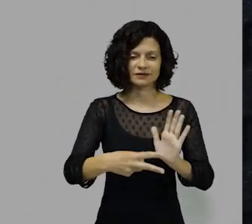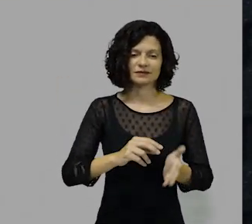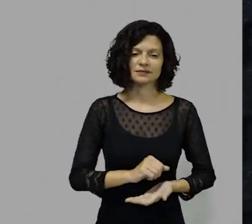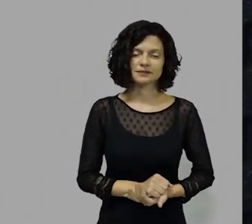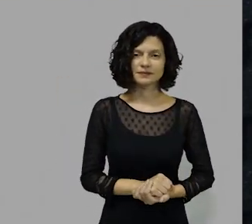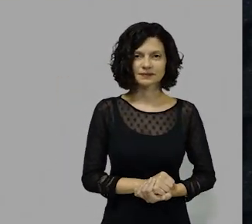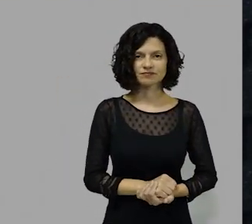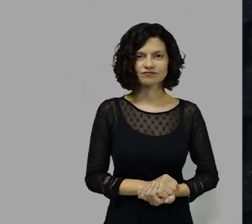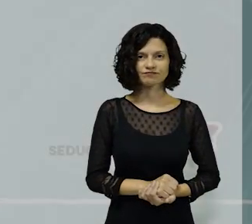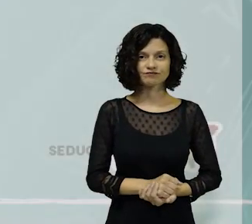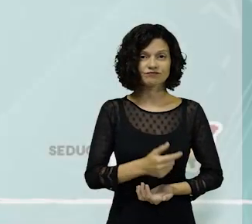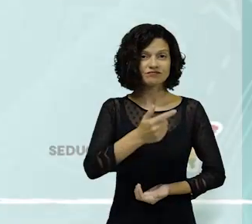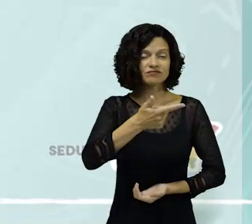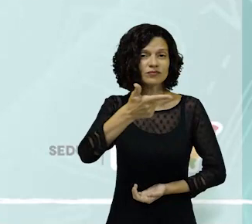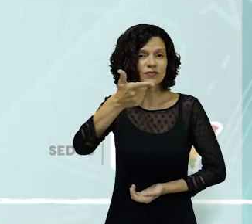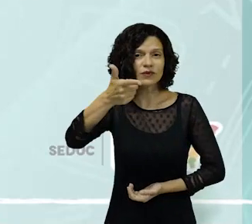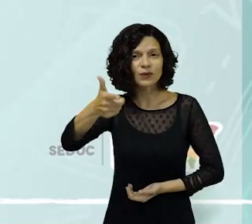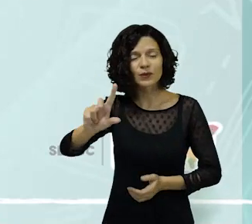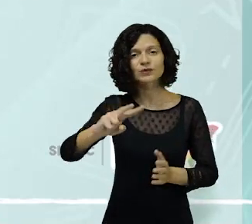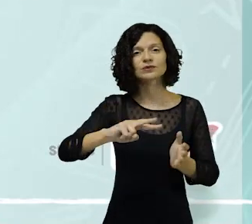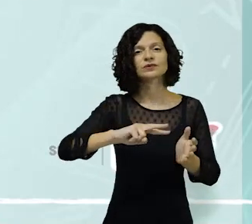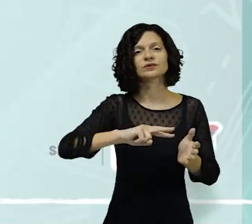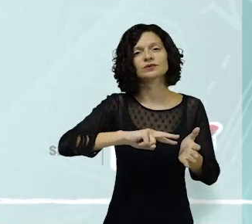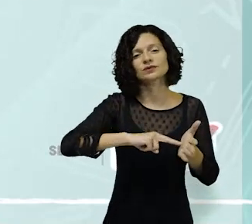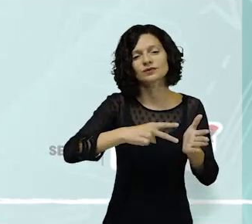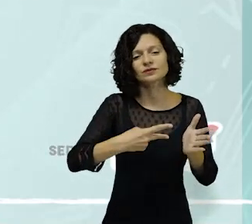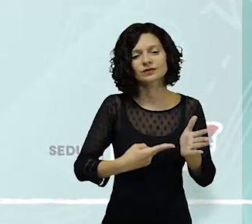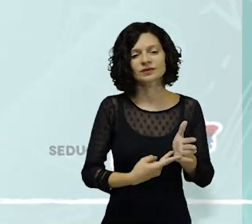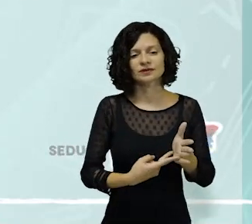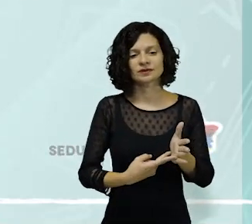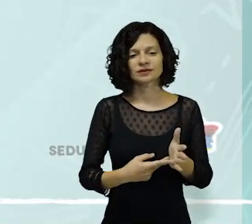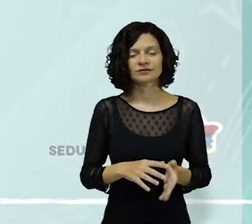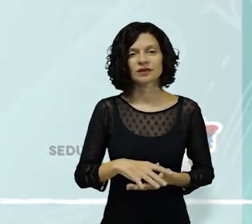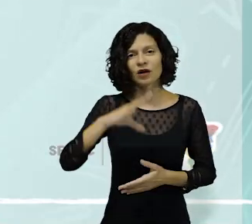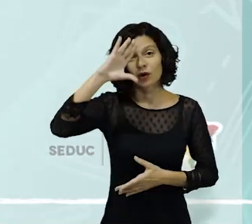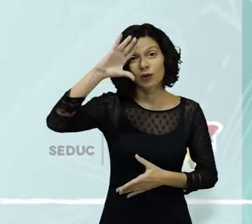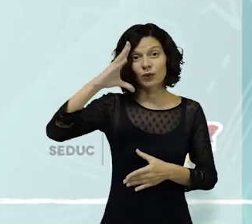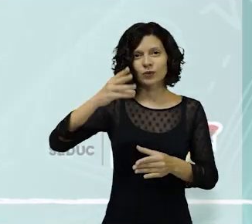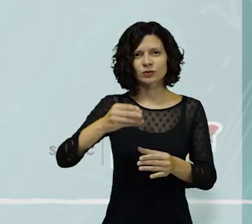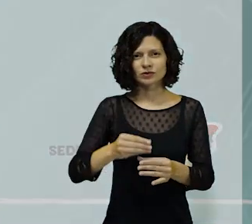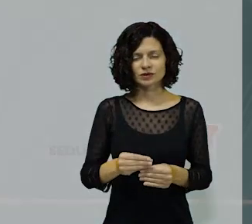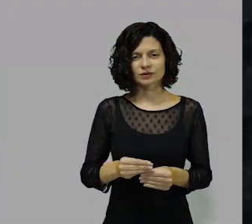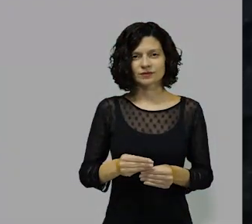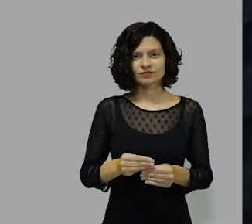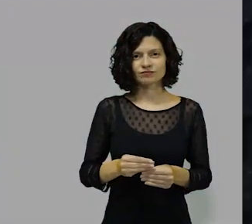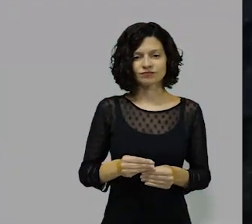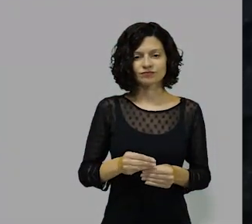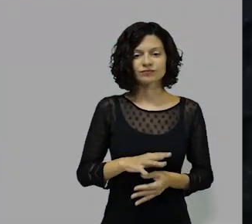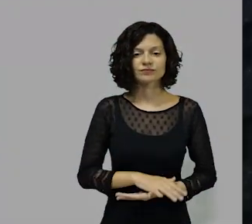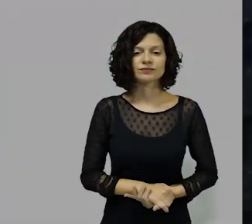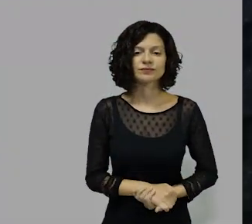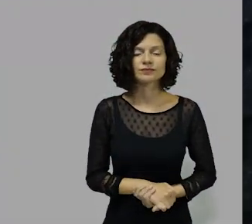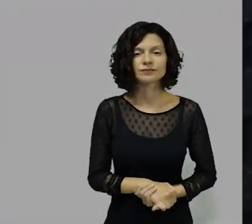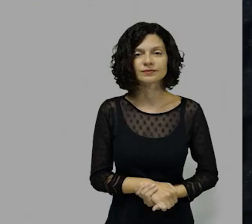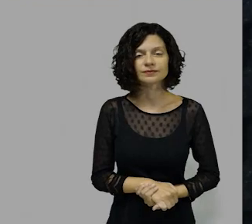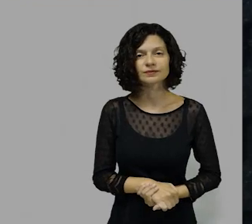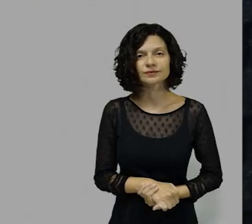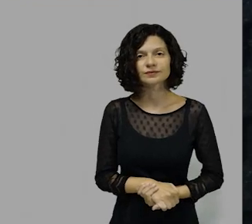Outros sentidos: conclusão, in summary, em suma, finally,